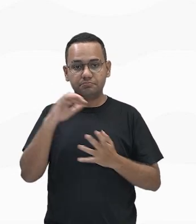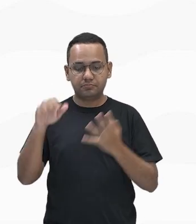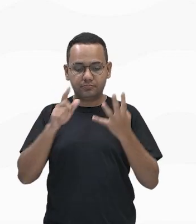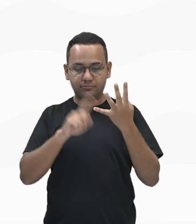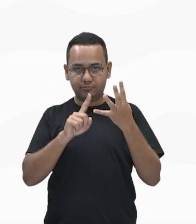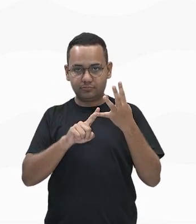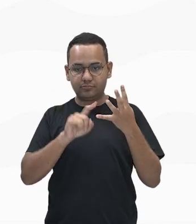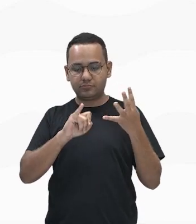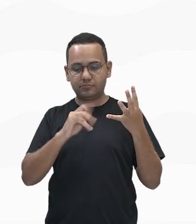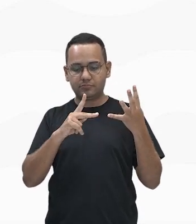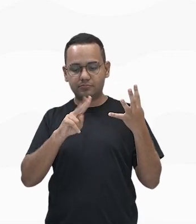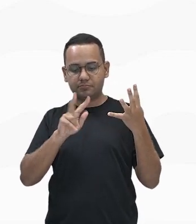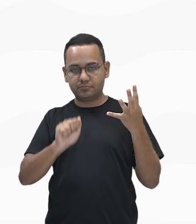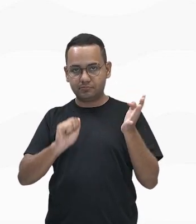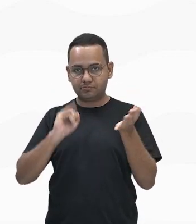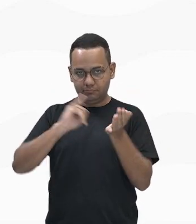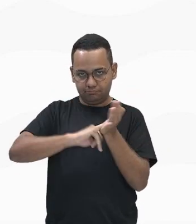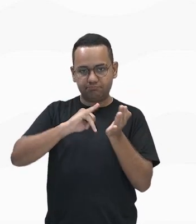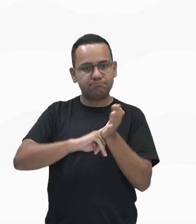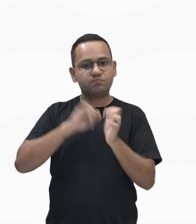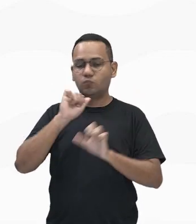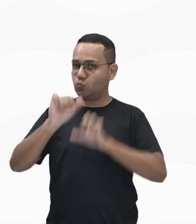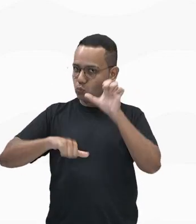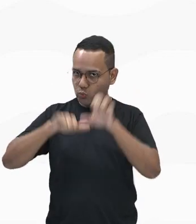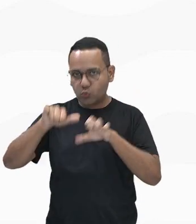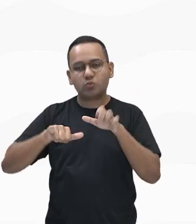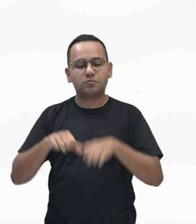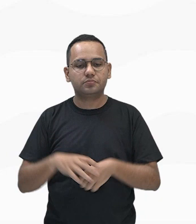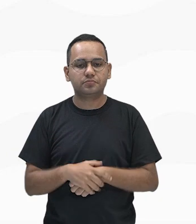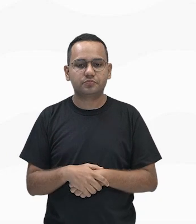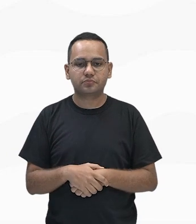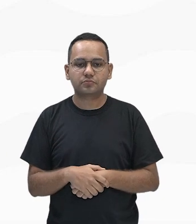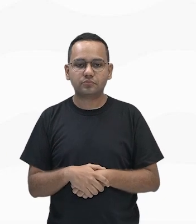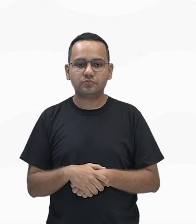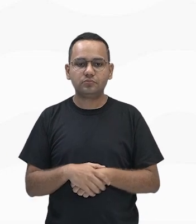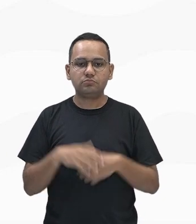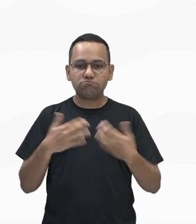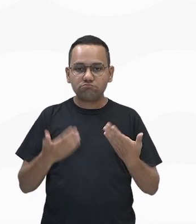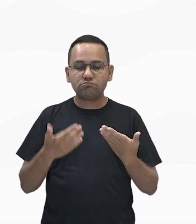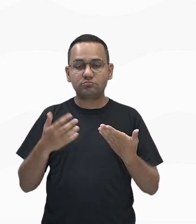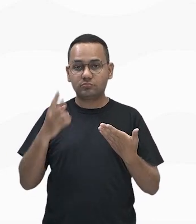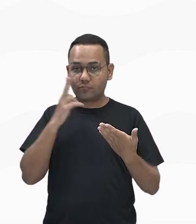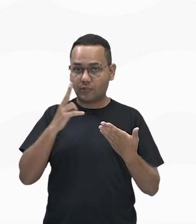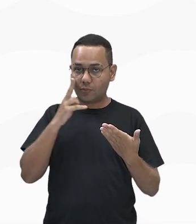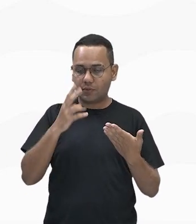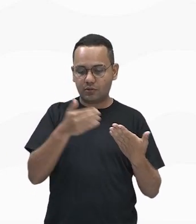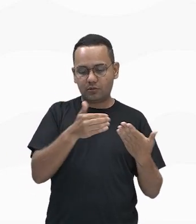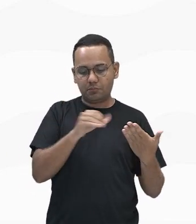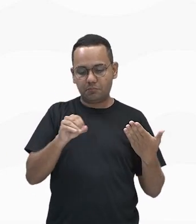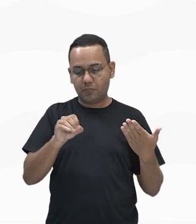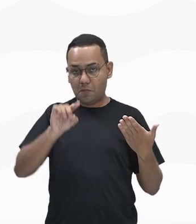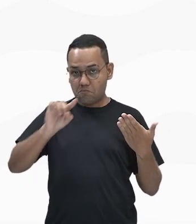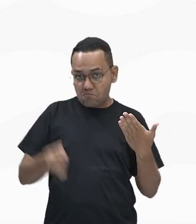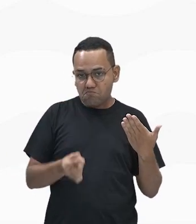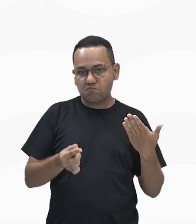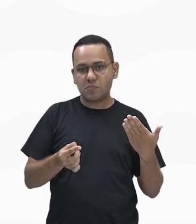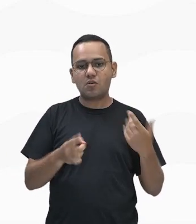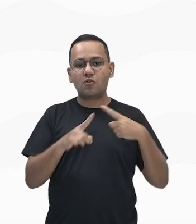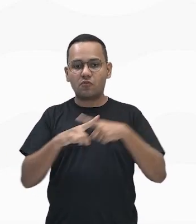também muda, né? O imposto também é calculado aí como 4% de 100 mil. Se o veículo é mais